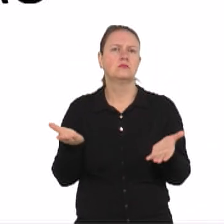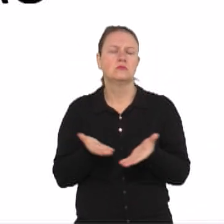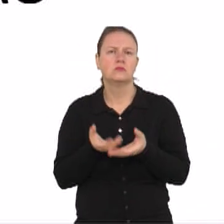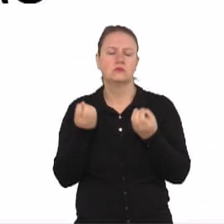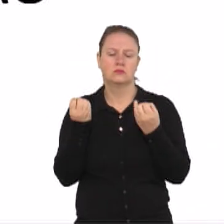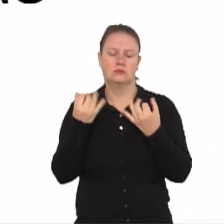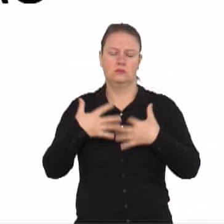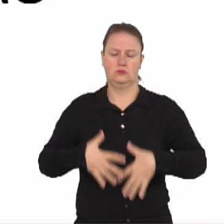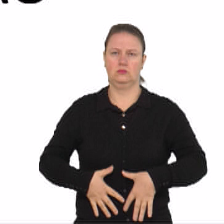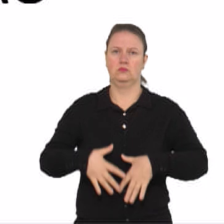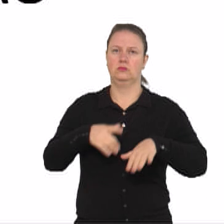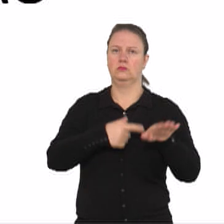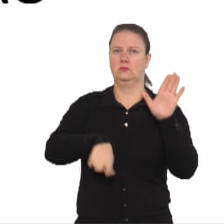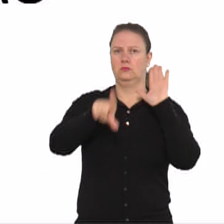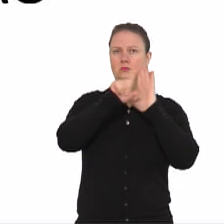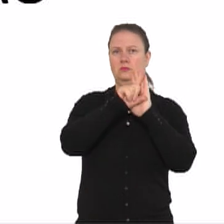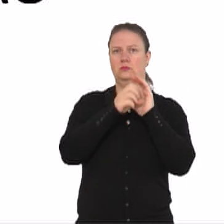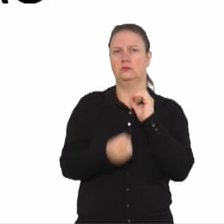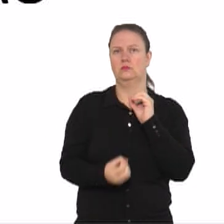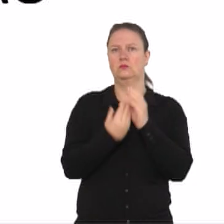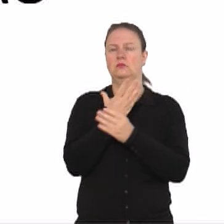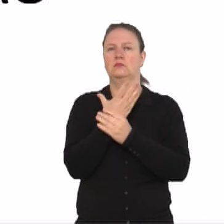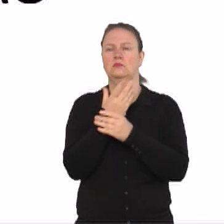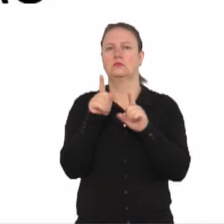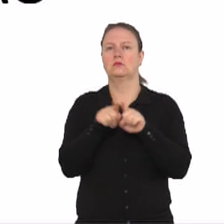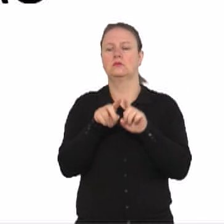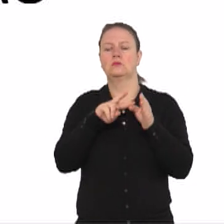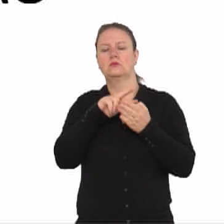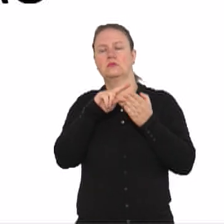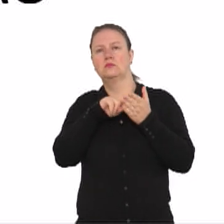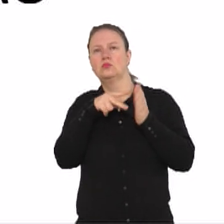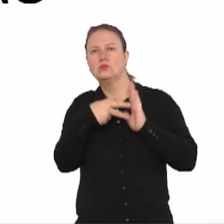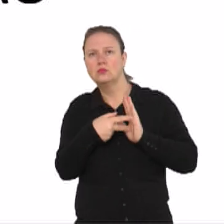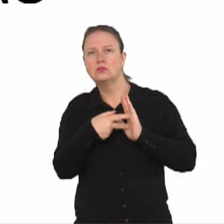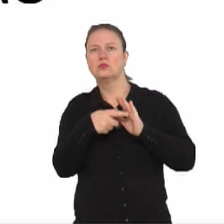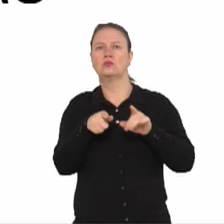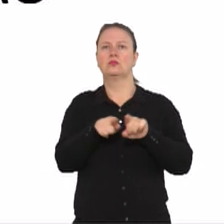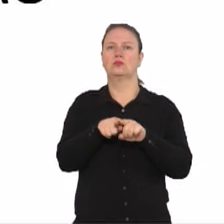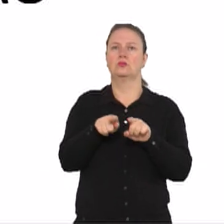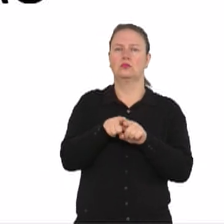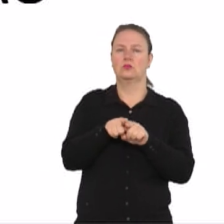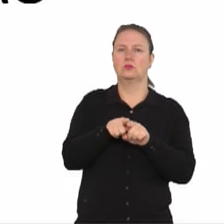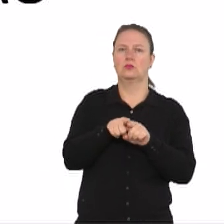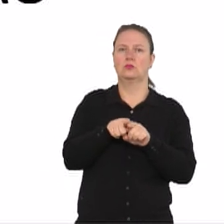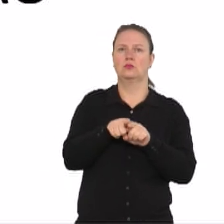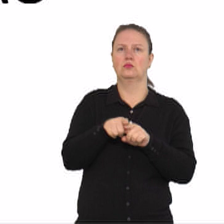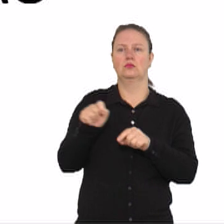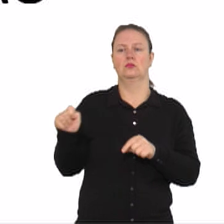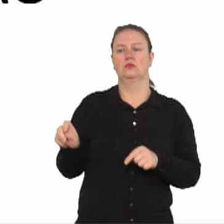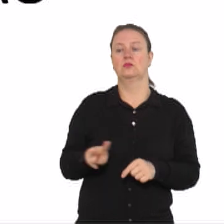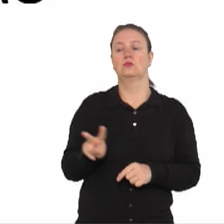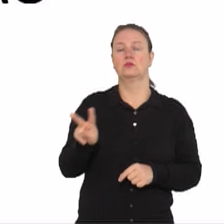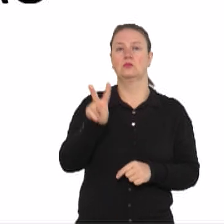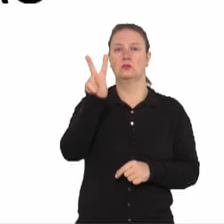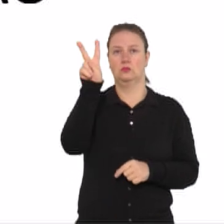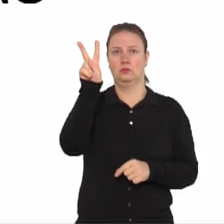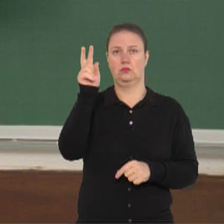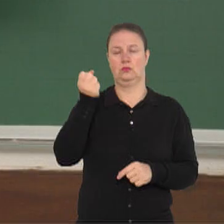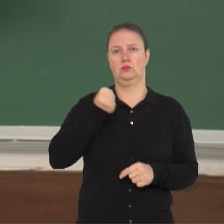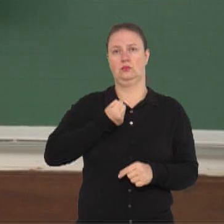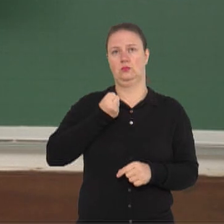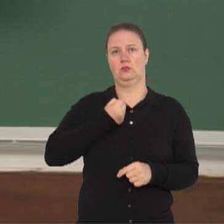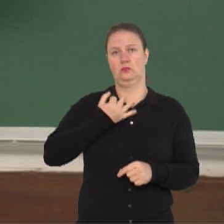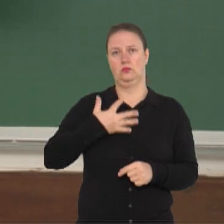conversar sobre a lei de formação e a definição de uma função quadrática e também do seu valor numérico,